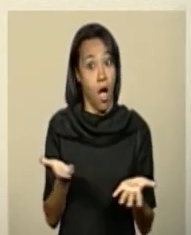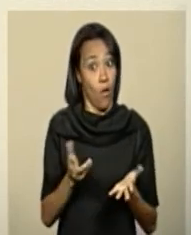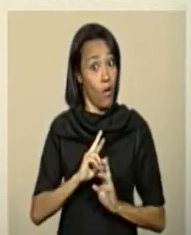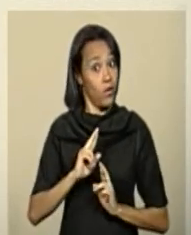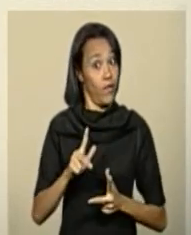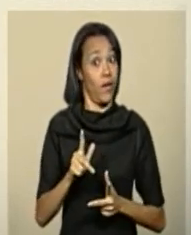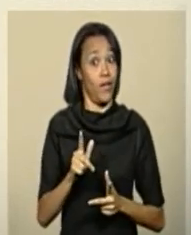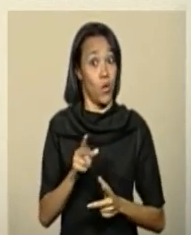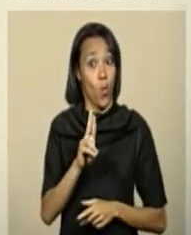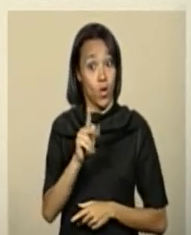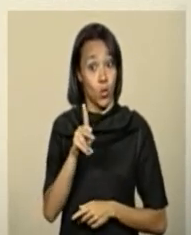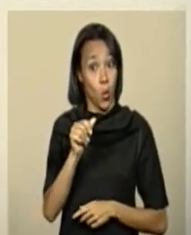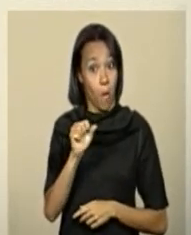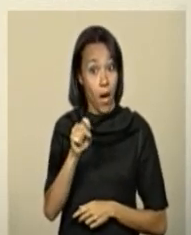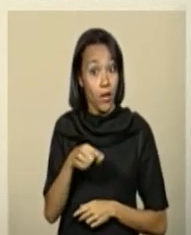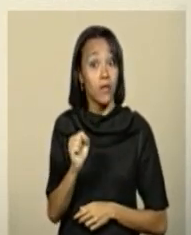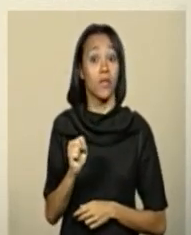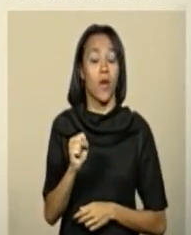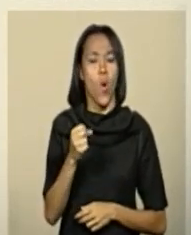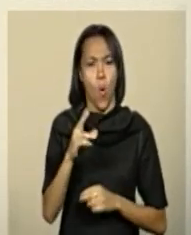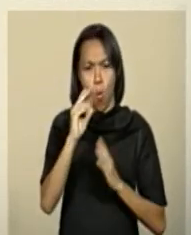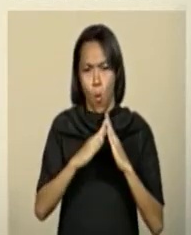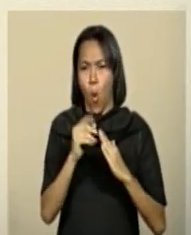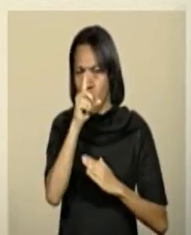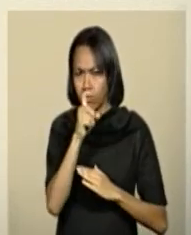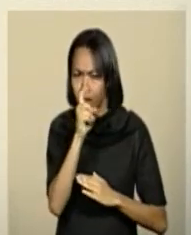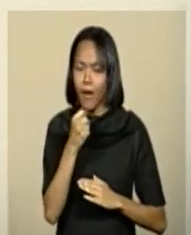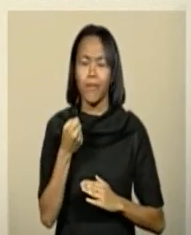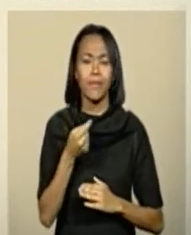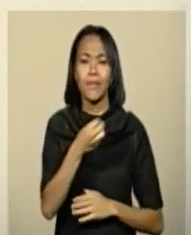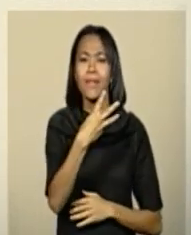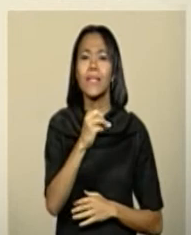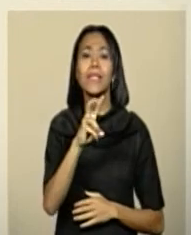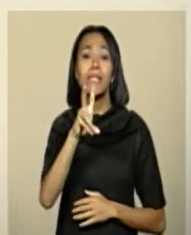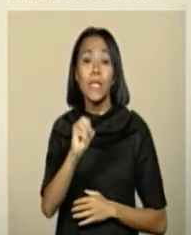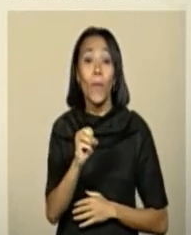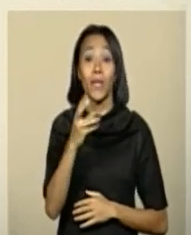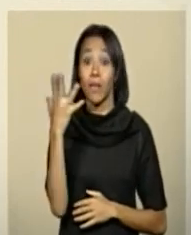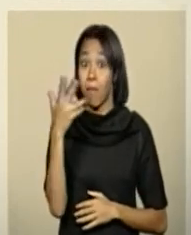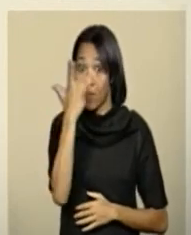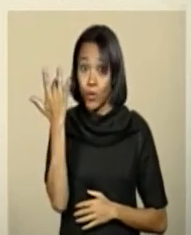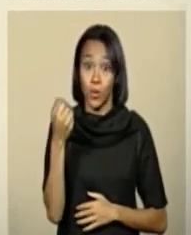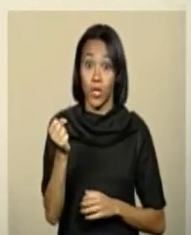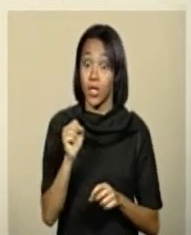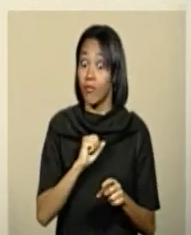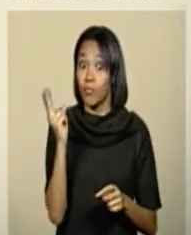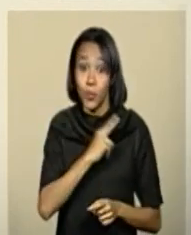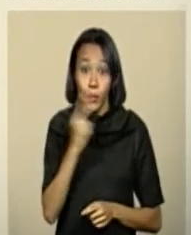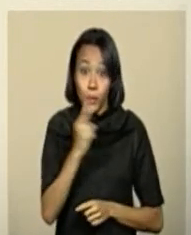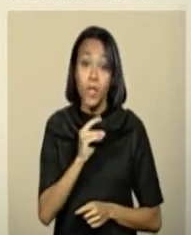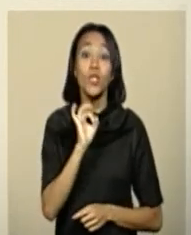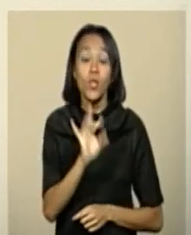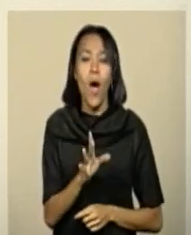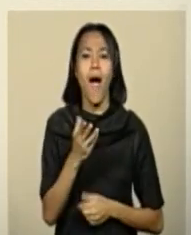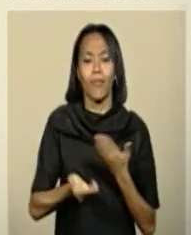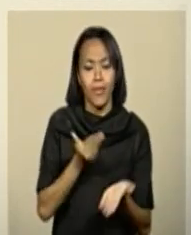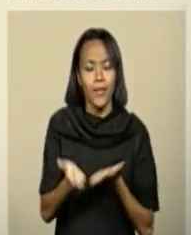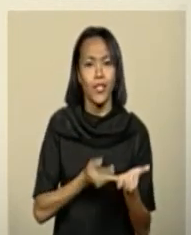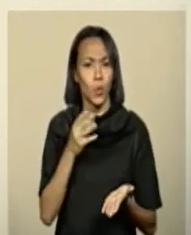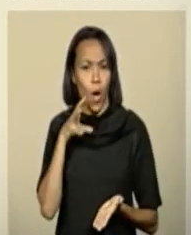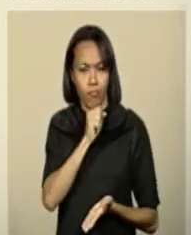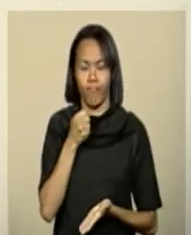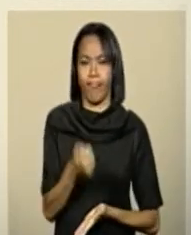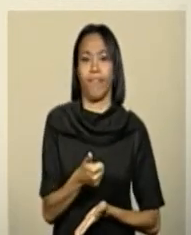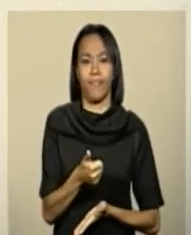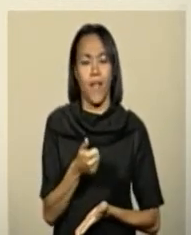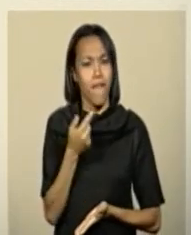não. Com as UPAs, o hospital está recebendo 350 pacientes na emergência e eles são atendidos com mais